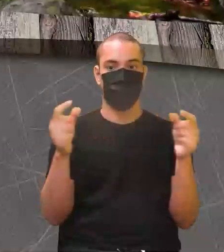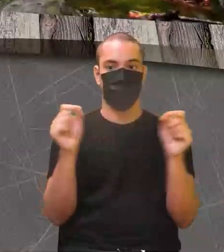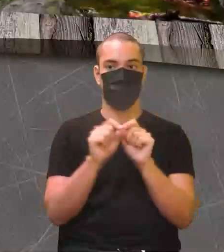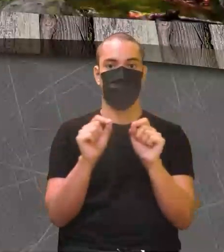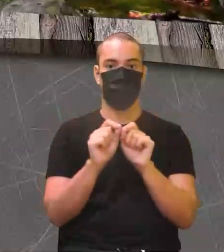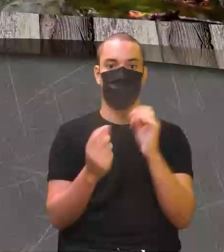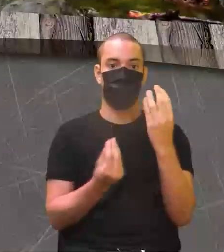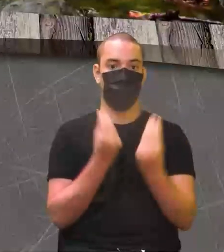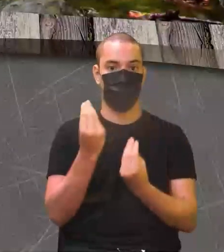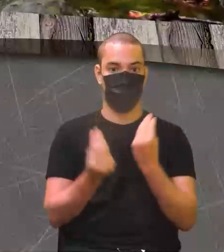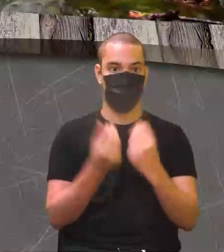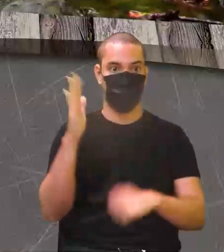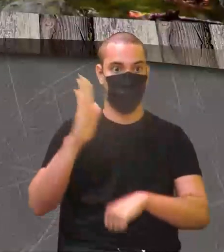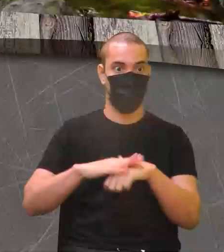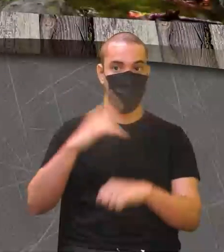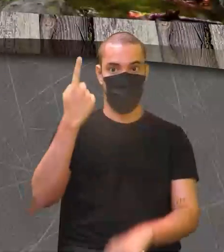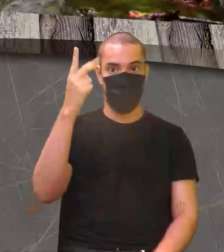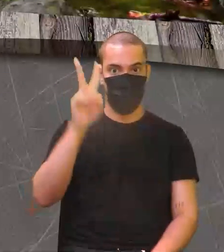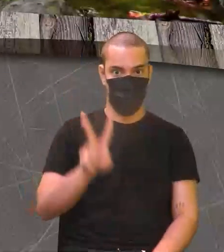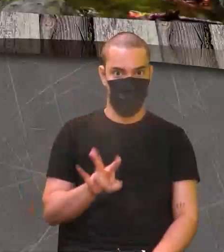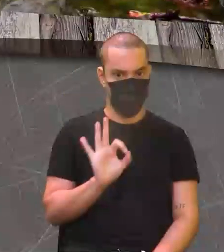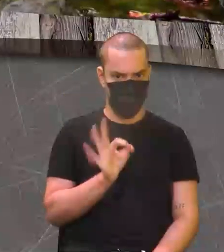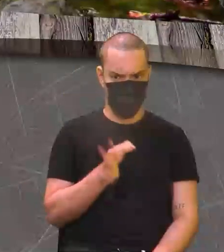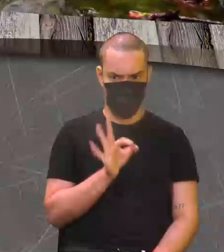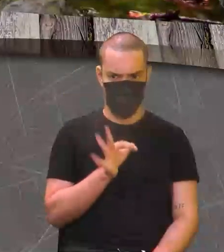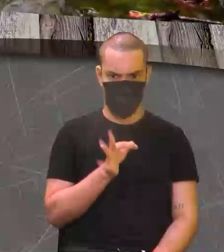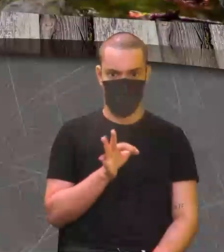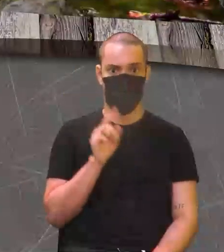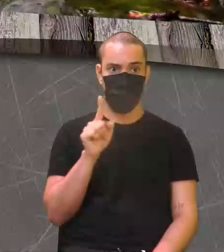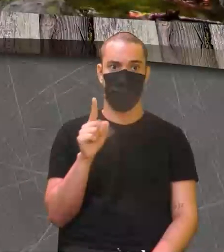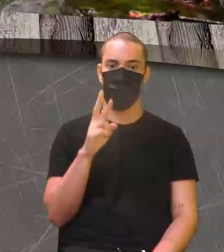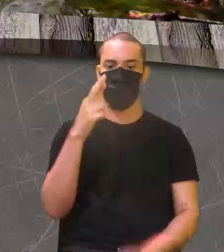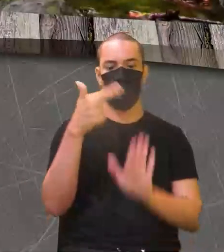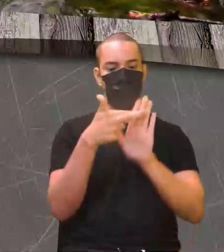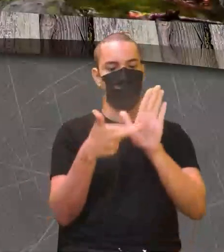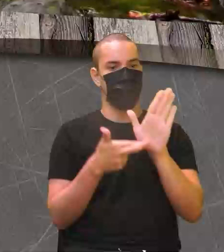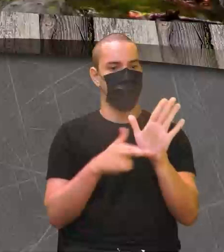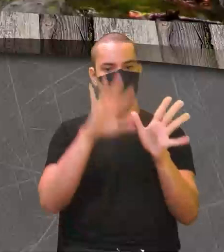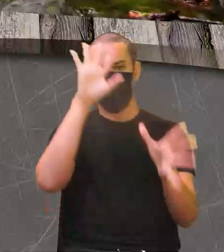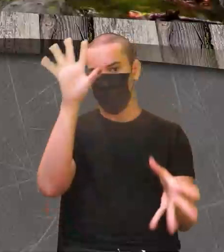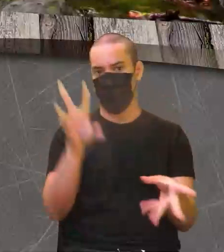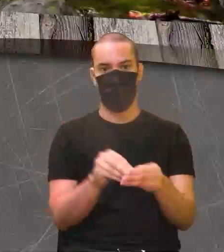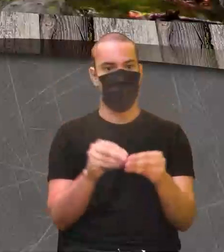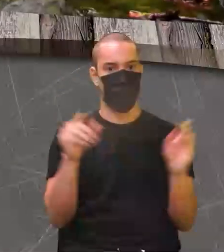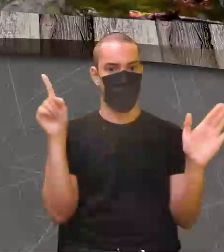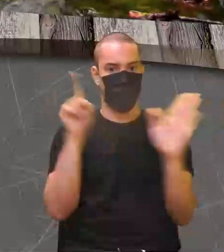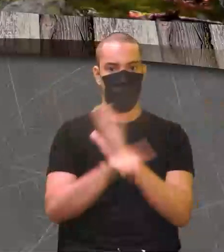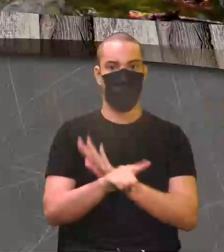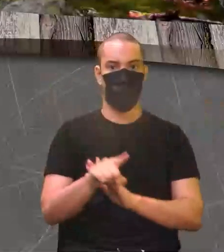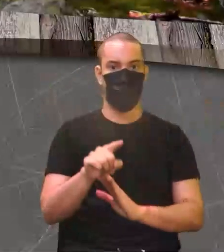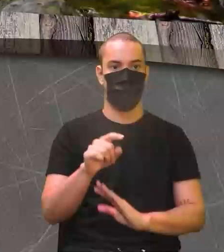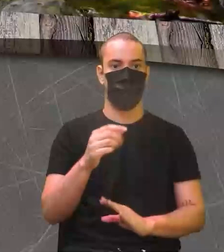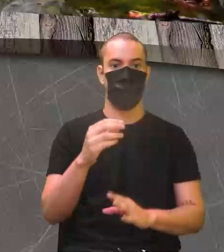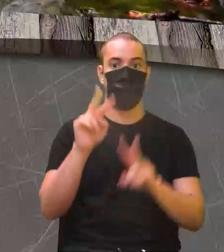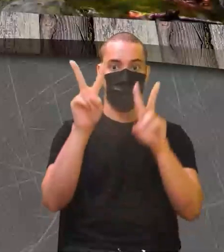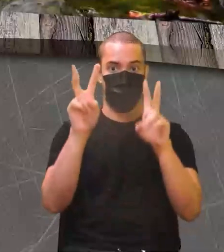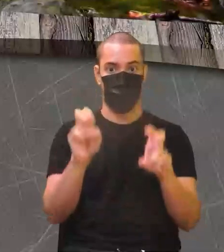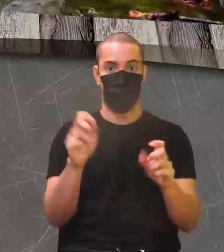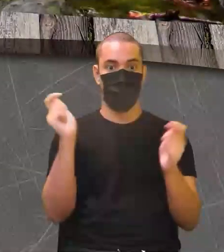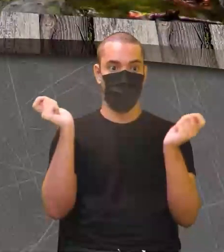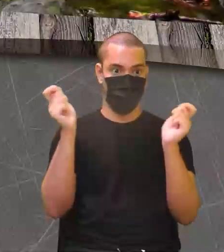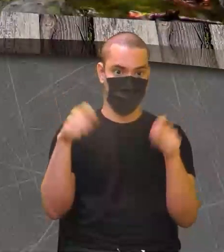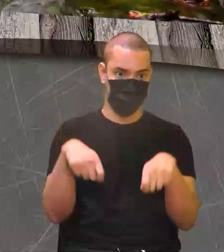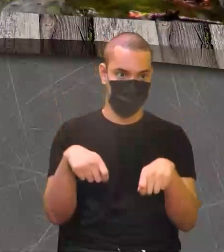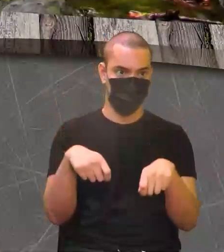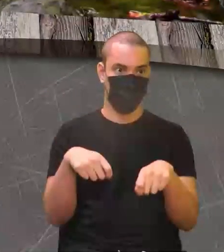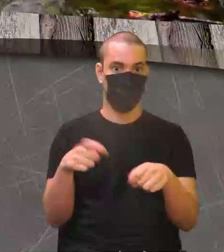isso mais de uma vez. Tá certo? Essas são as duas regrinhas básicas aí na questão das